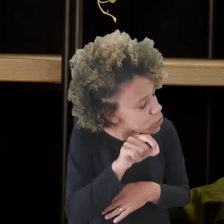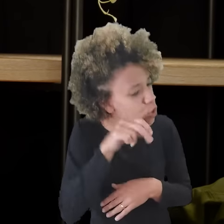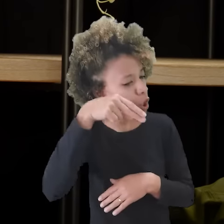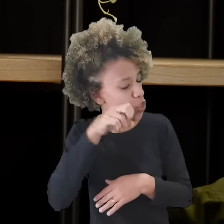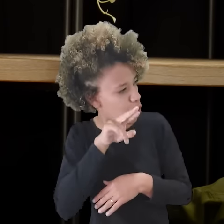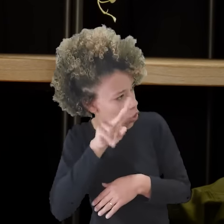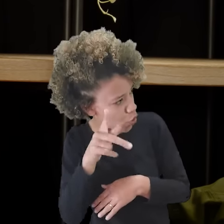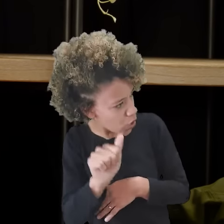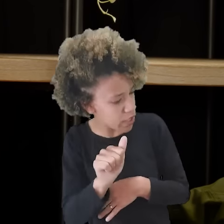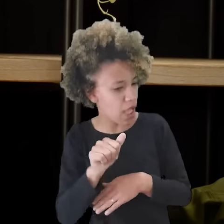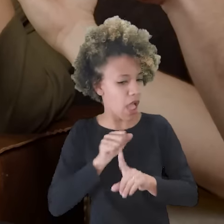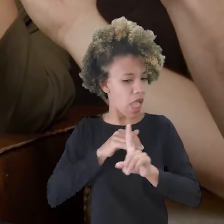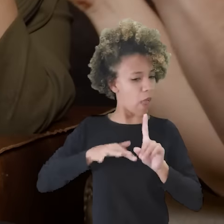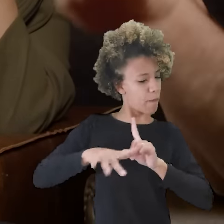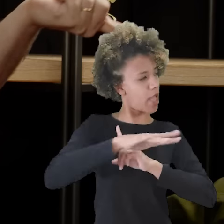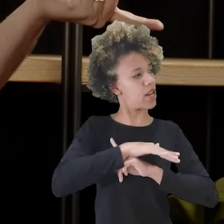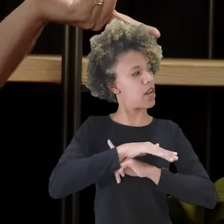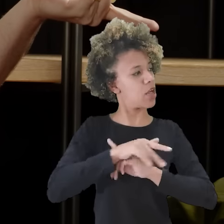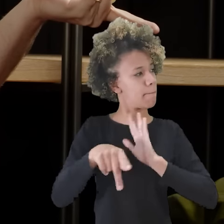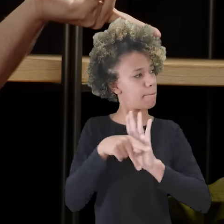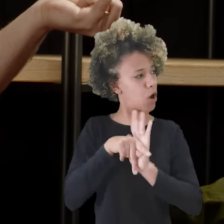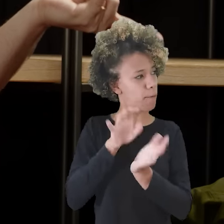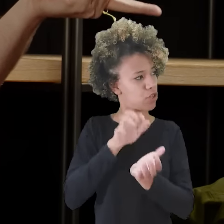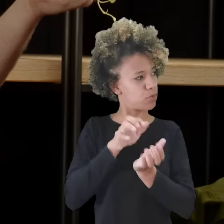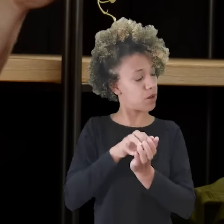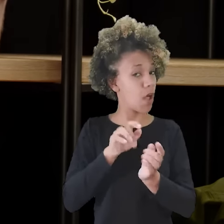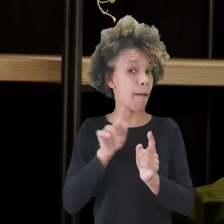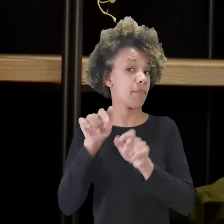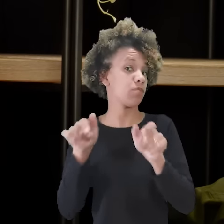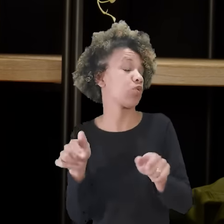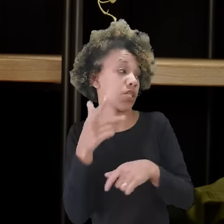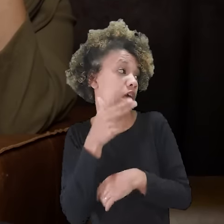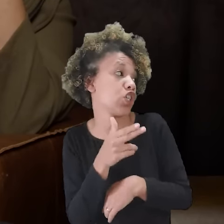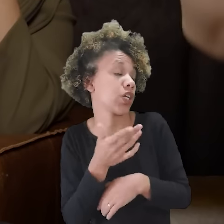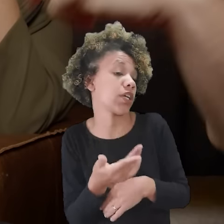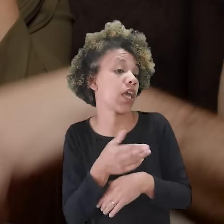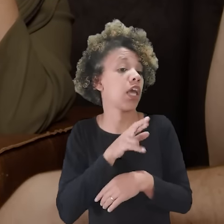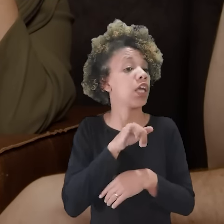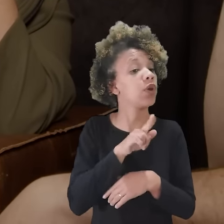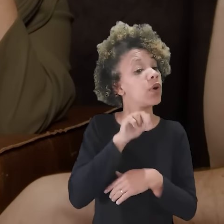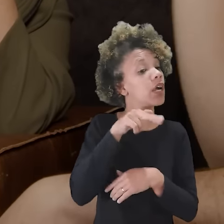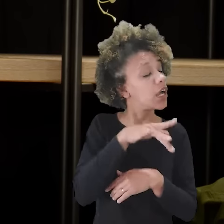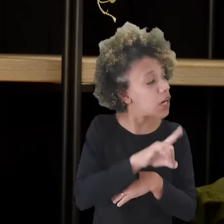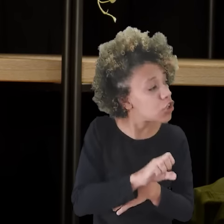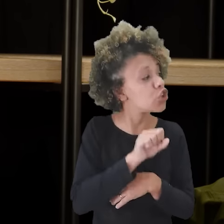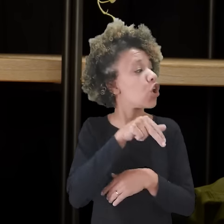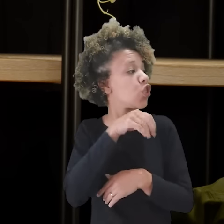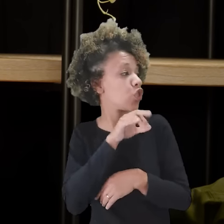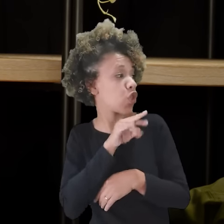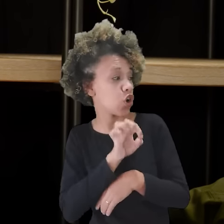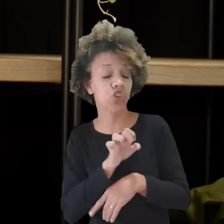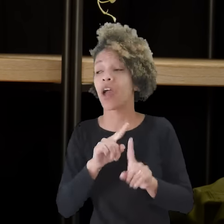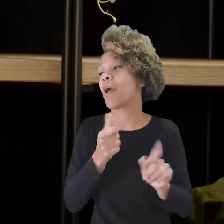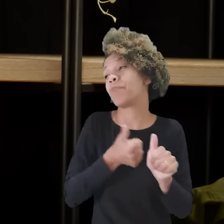de de Pernambuco muita gente acha que é de de Rio Grande do Norte porque e como é que como